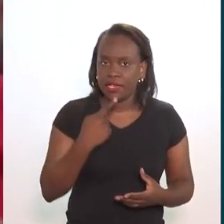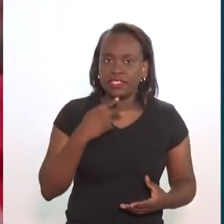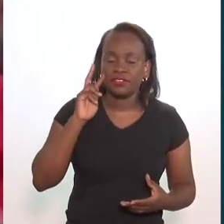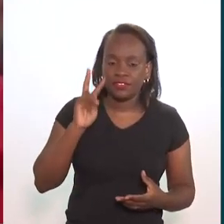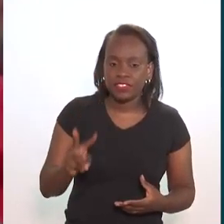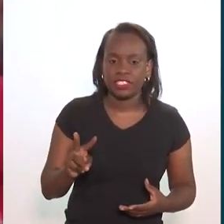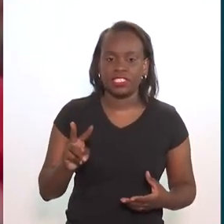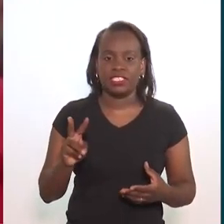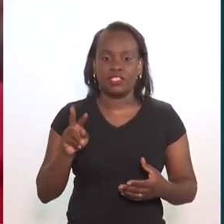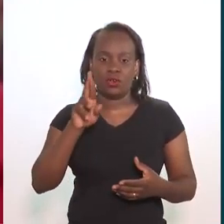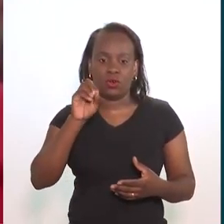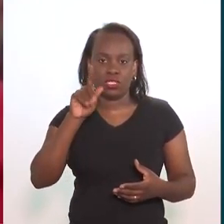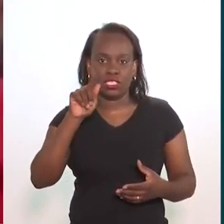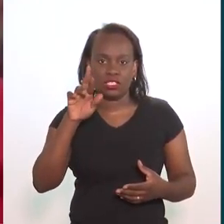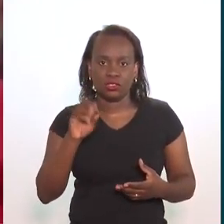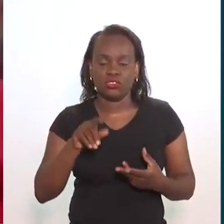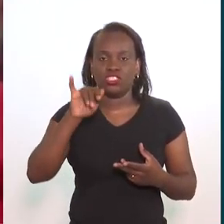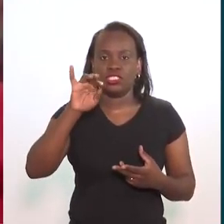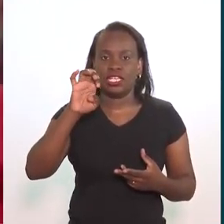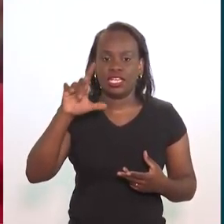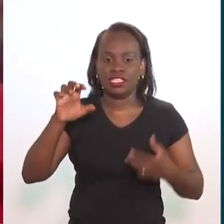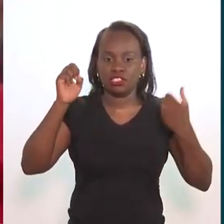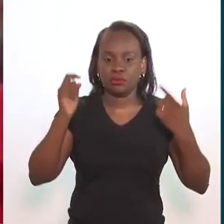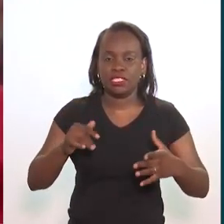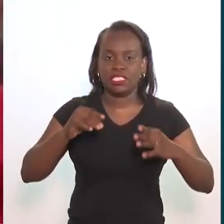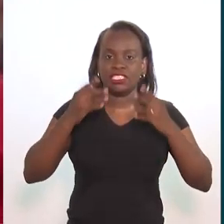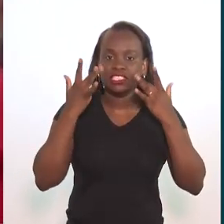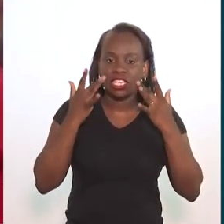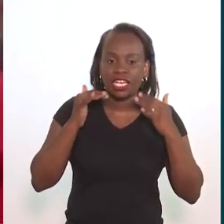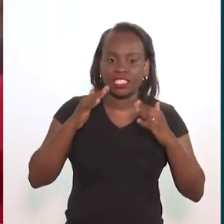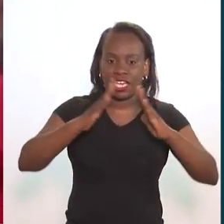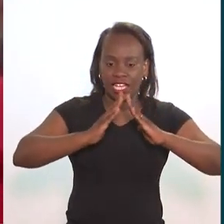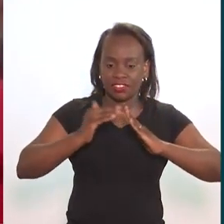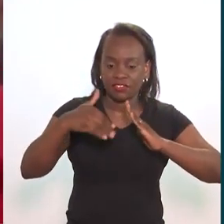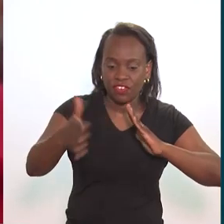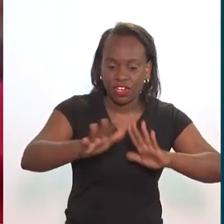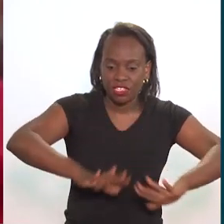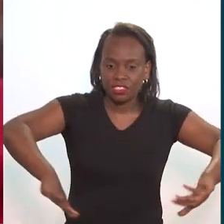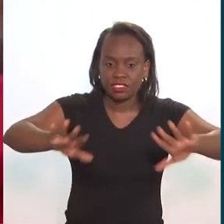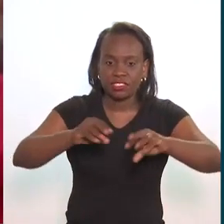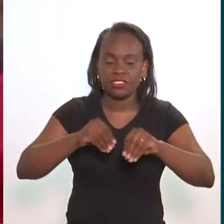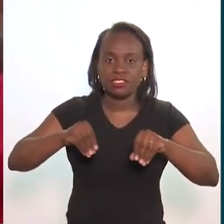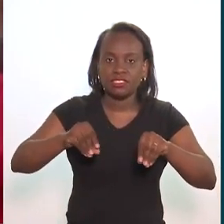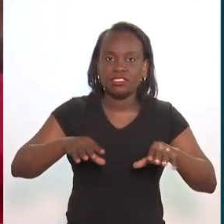a imagem, né, que o Rodrigo e a Gisele trazem do teatro num quintal, numa casa.